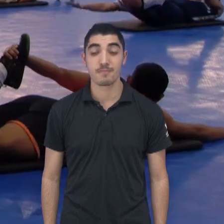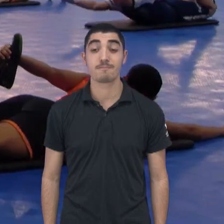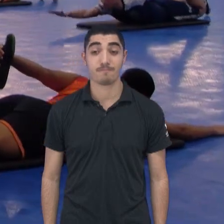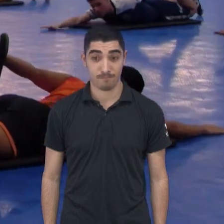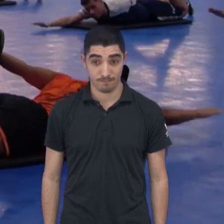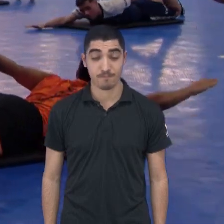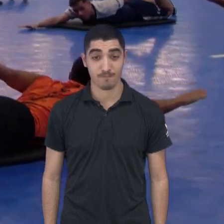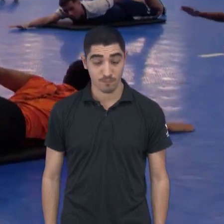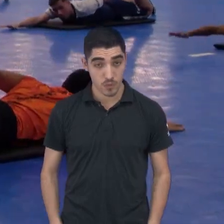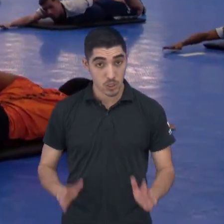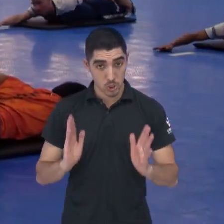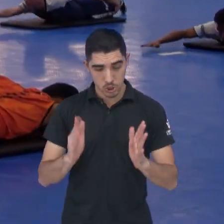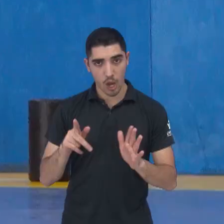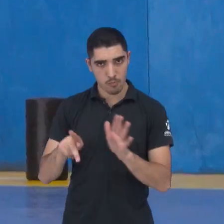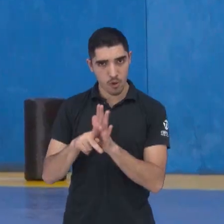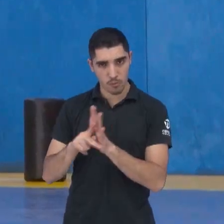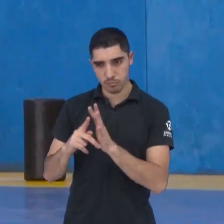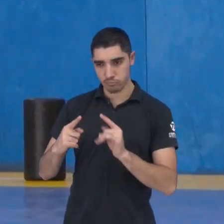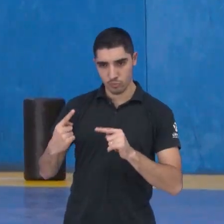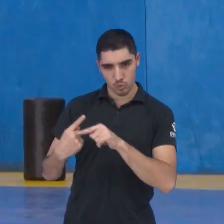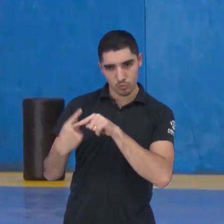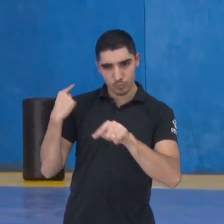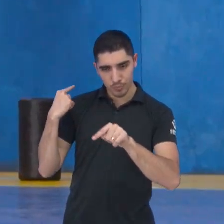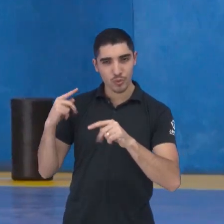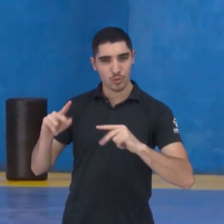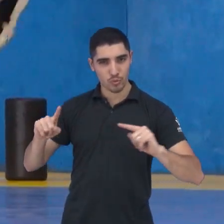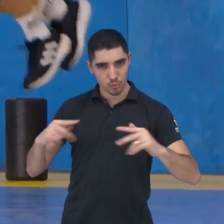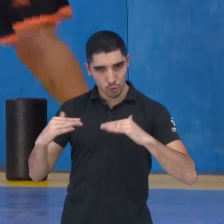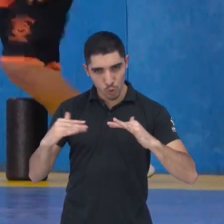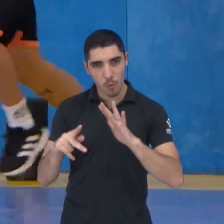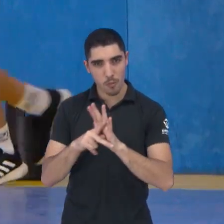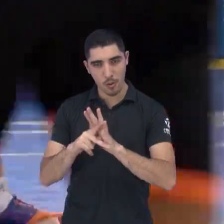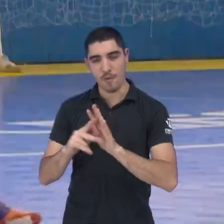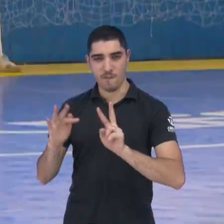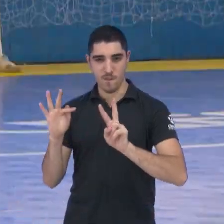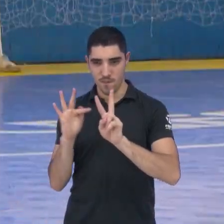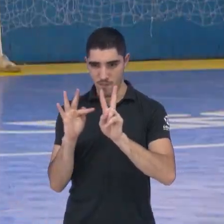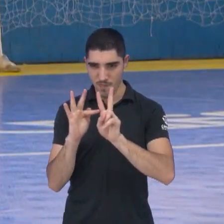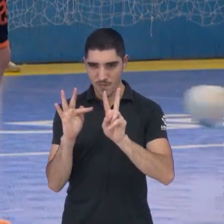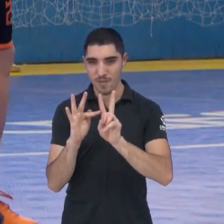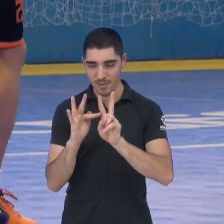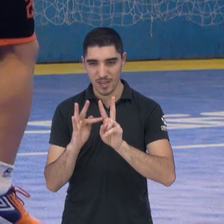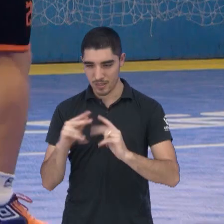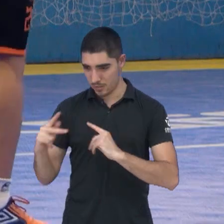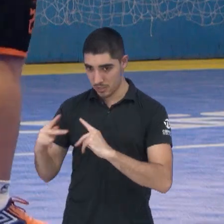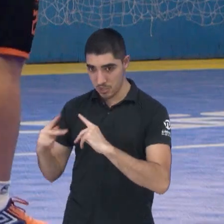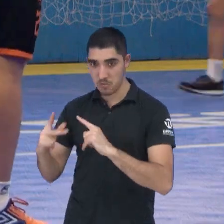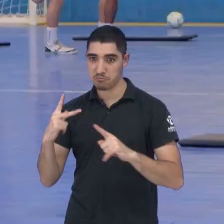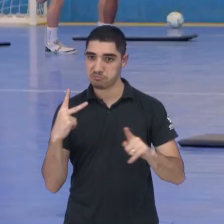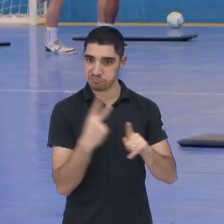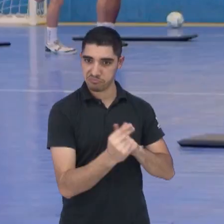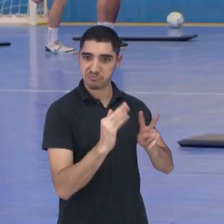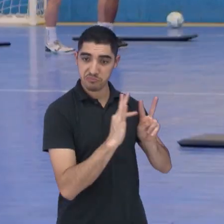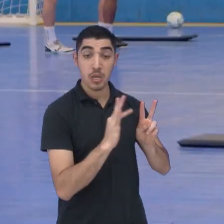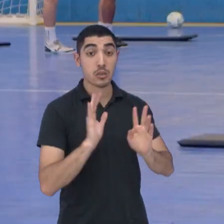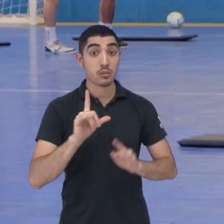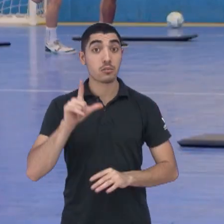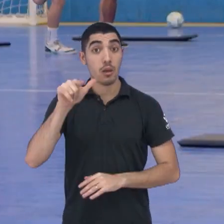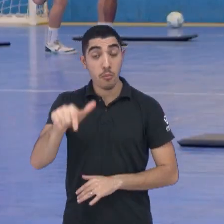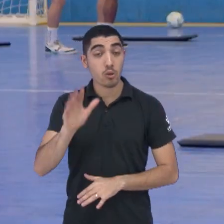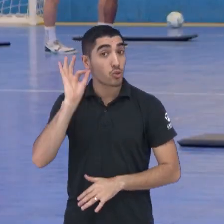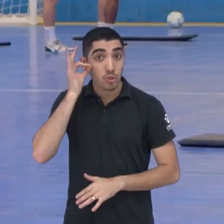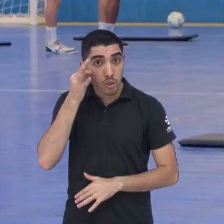Poucas horas depois da vitória contra o Impacto Futsal pelo Campeonato Paulista, o São José já estava em quadra em preparação